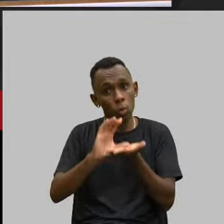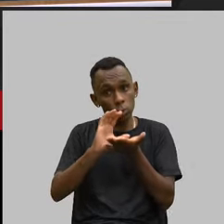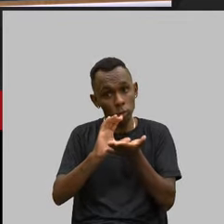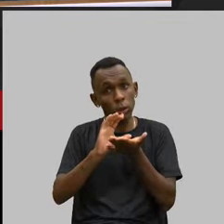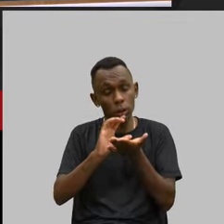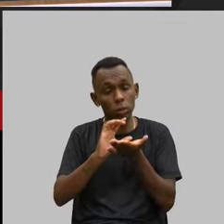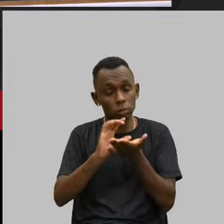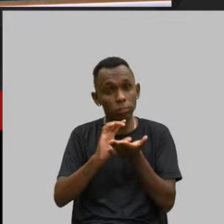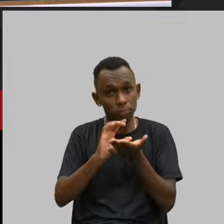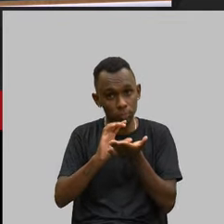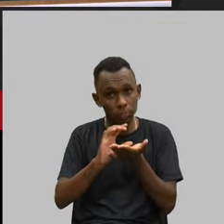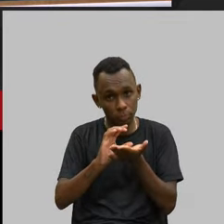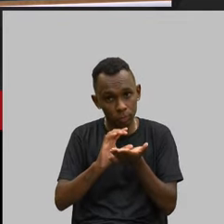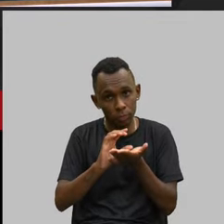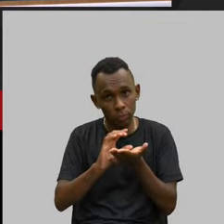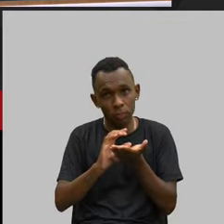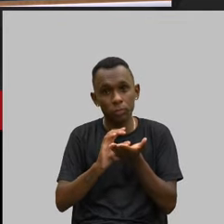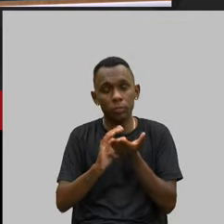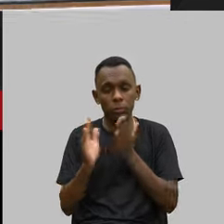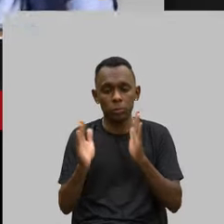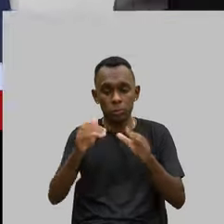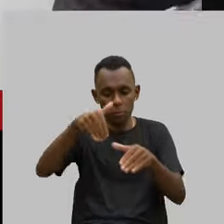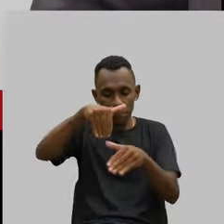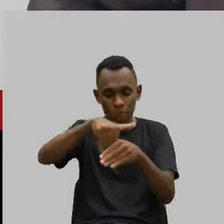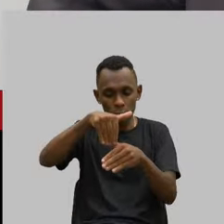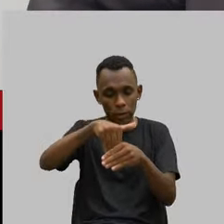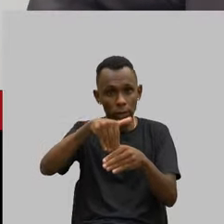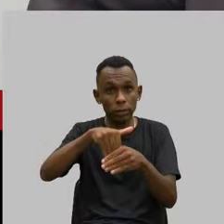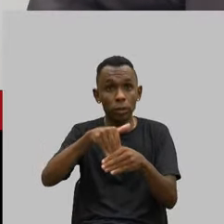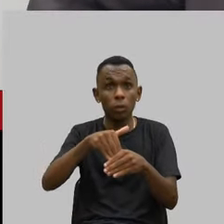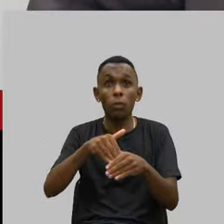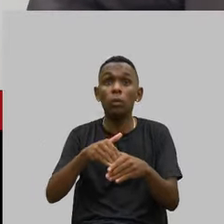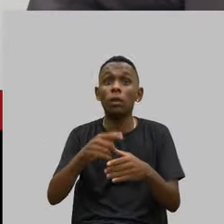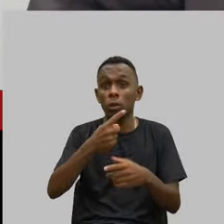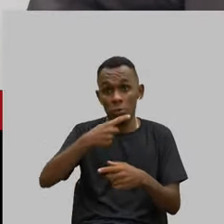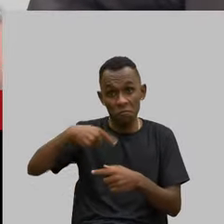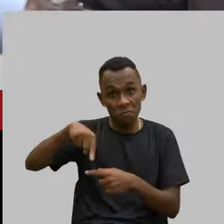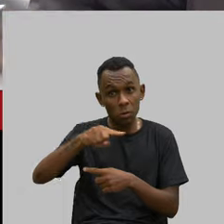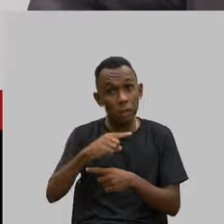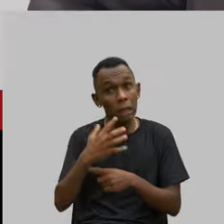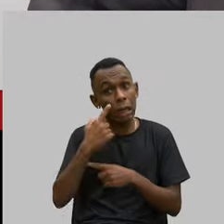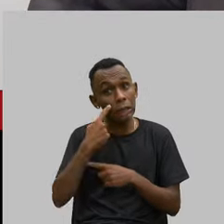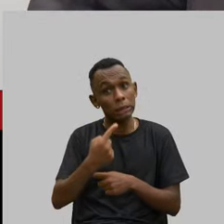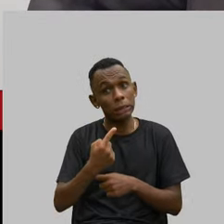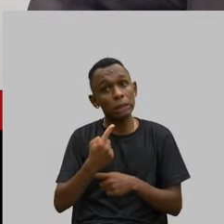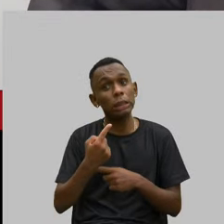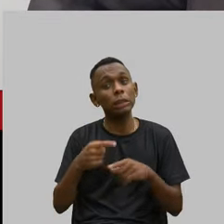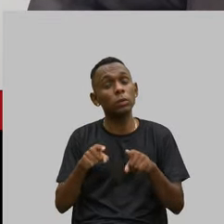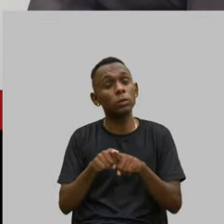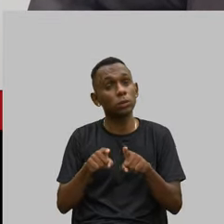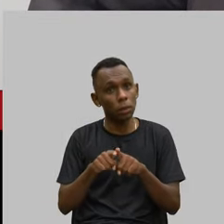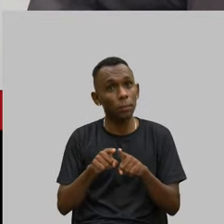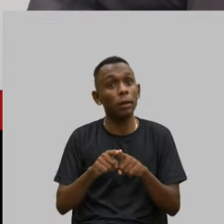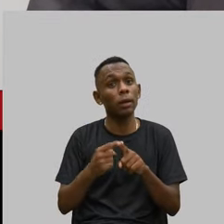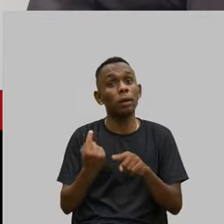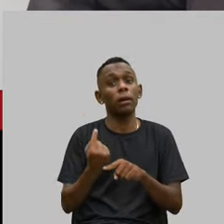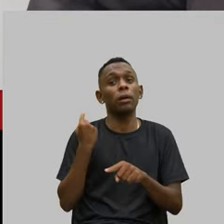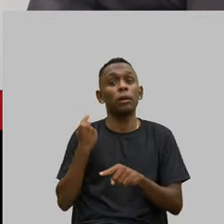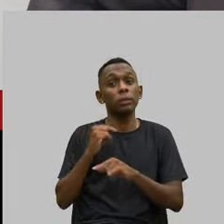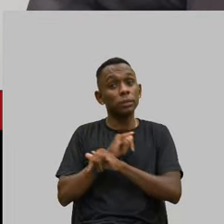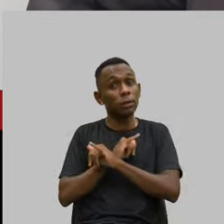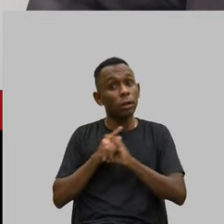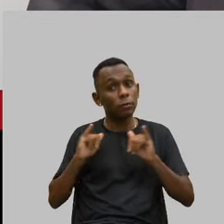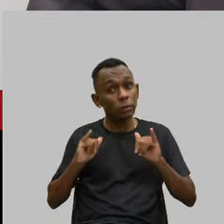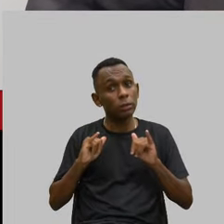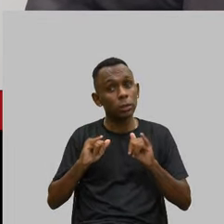Gerais durante a votação inclusive E aí eu chamo atenção dos pares aqui aquilo que a gente tinha avisado quando se